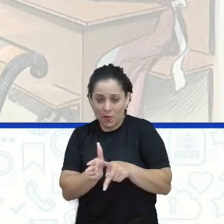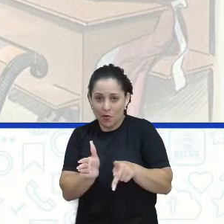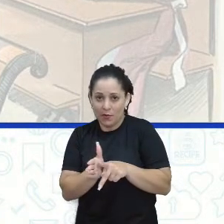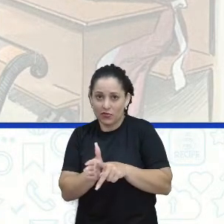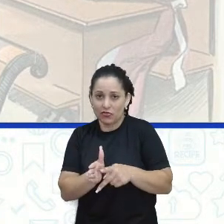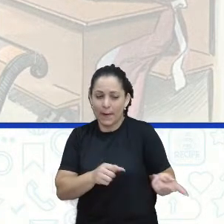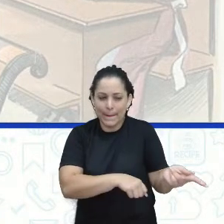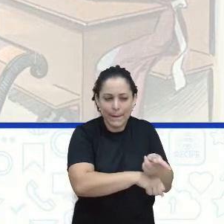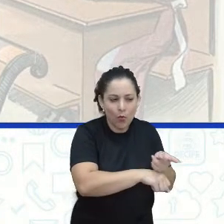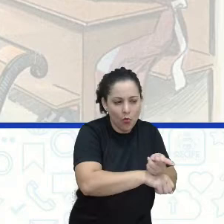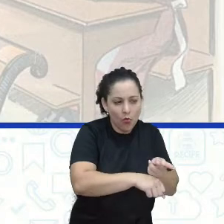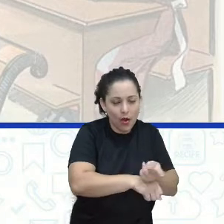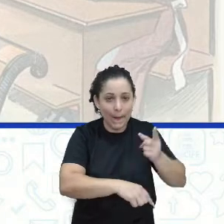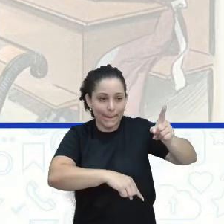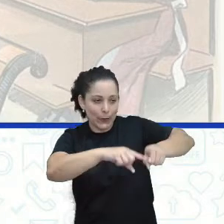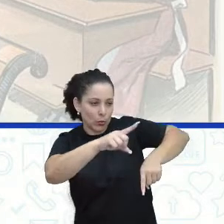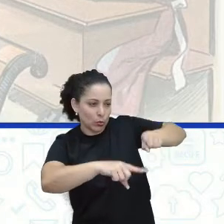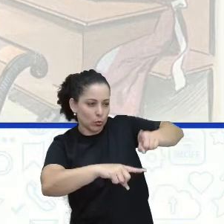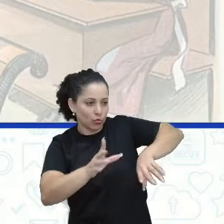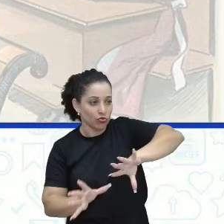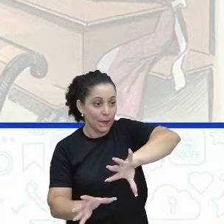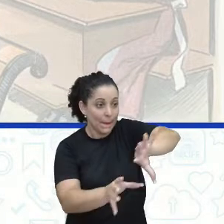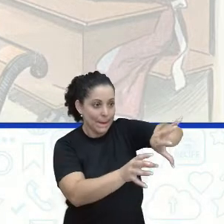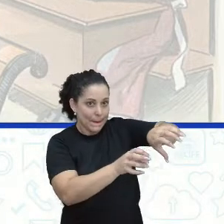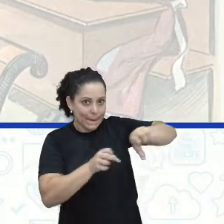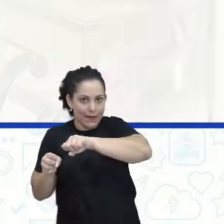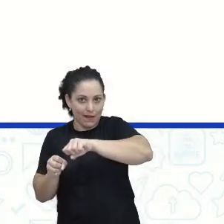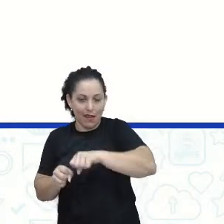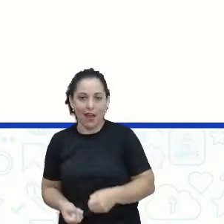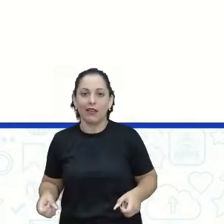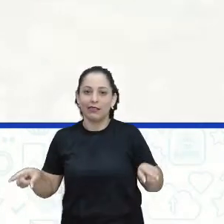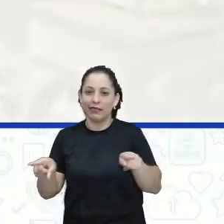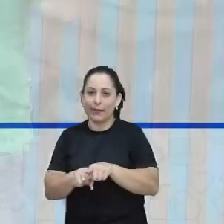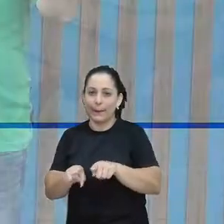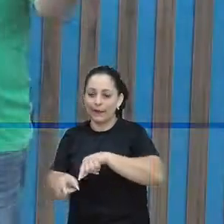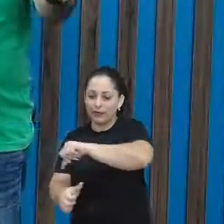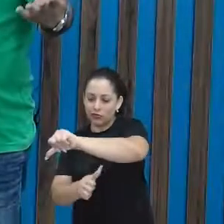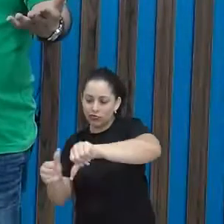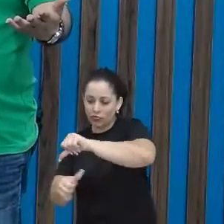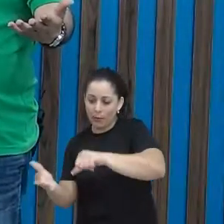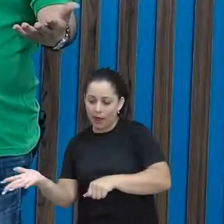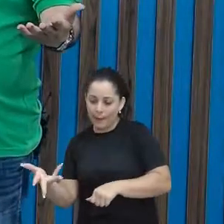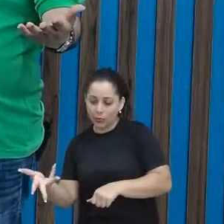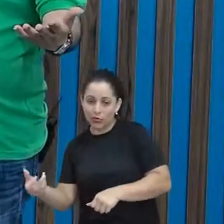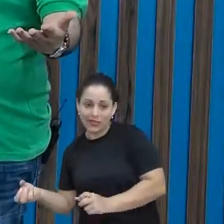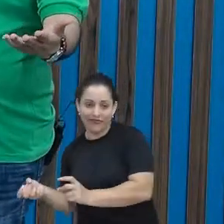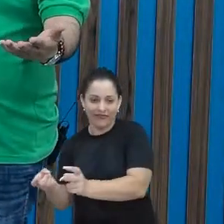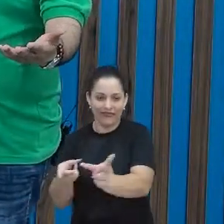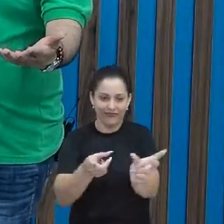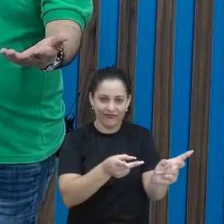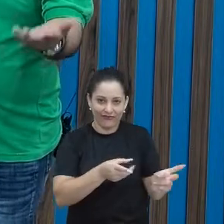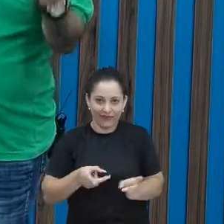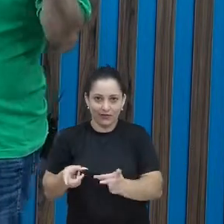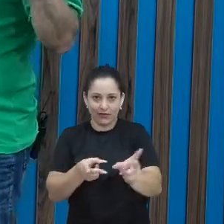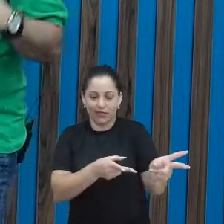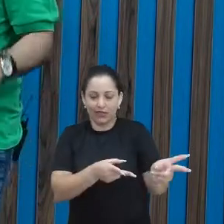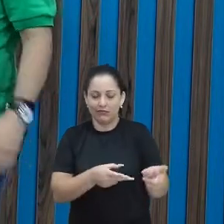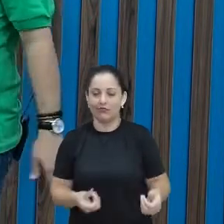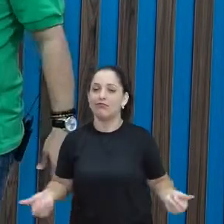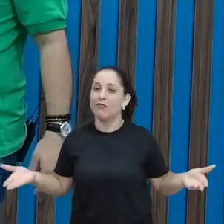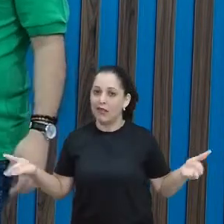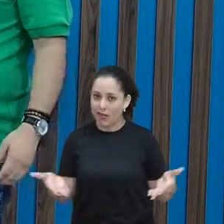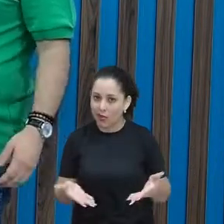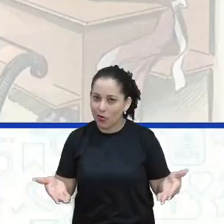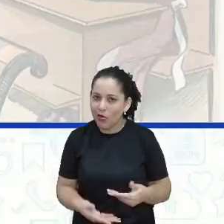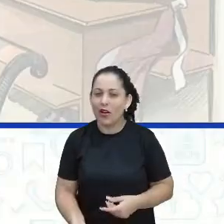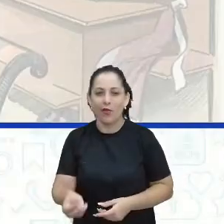da busca de matérias-primas e a busca de novos mercados consumidores. Então, dentro desse sentido, a